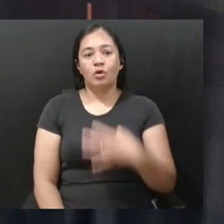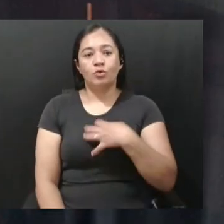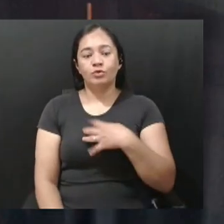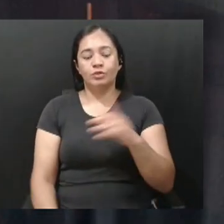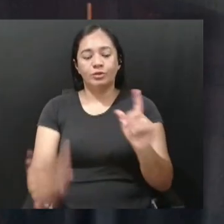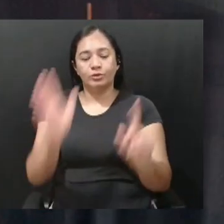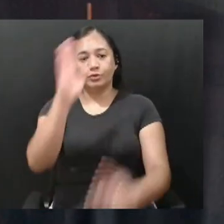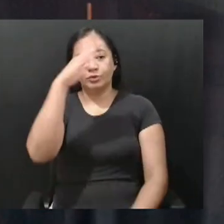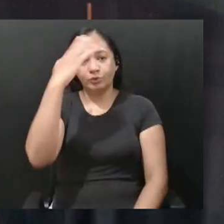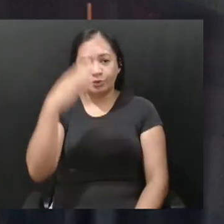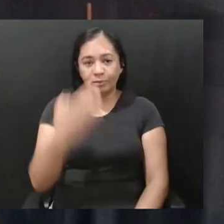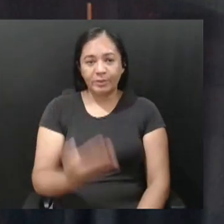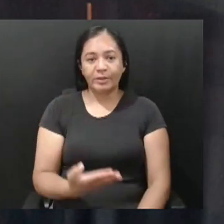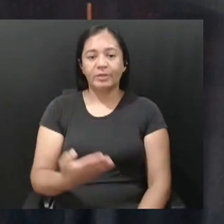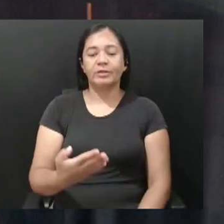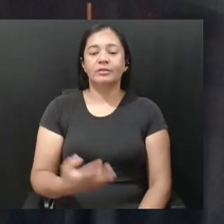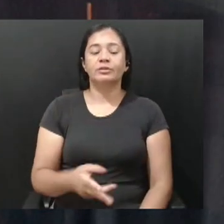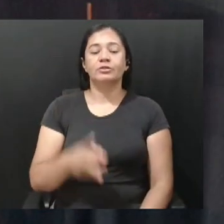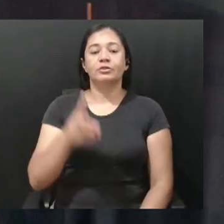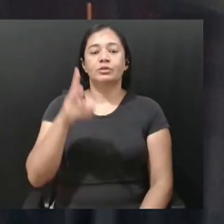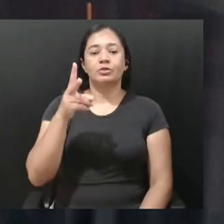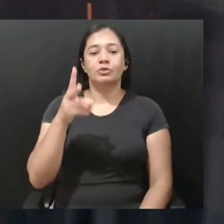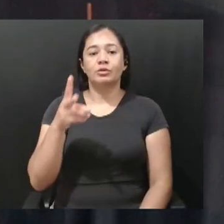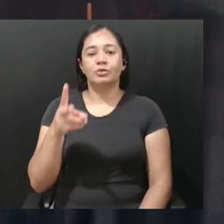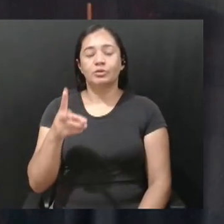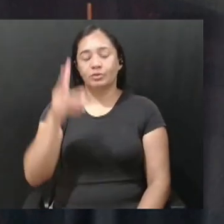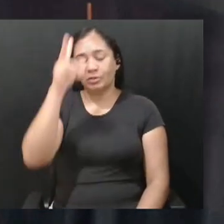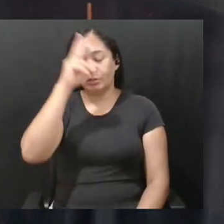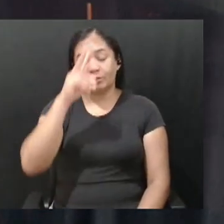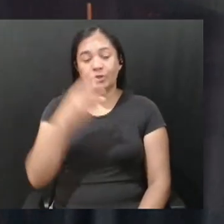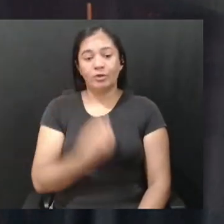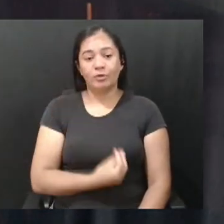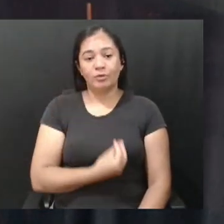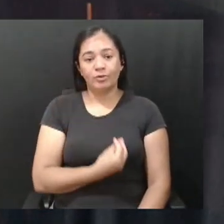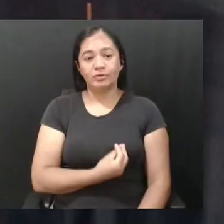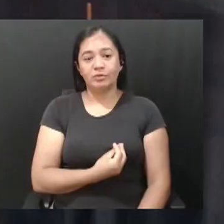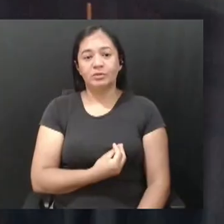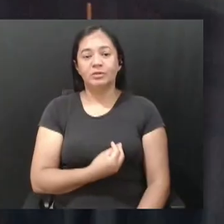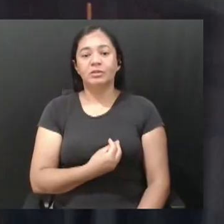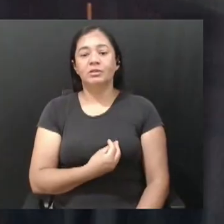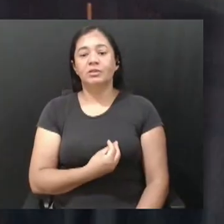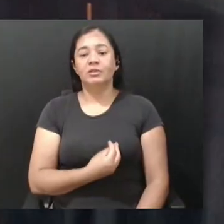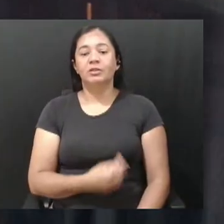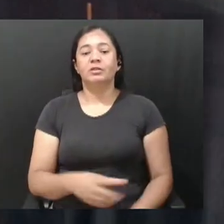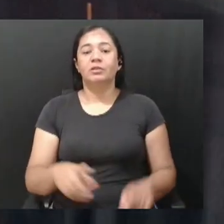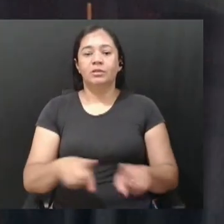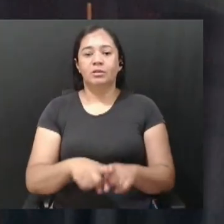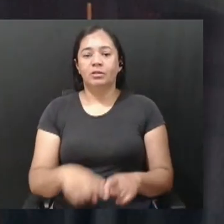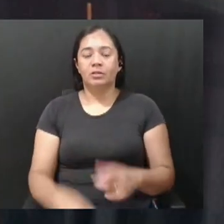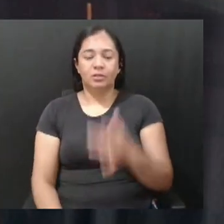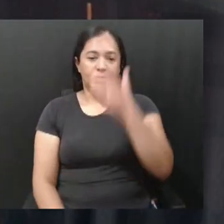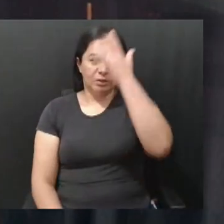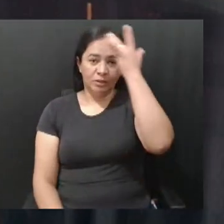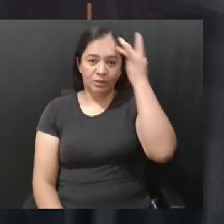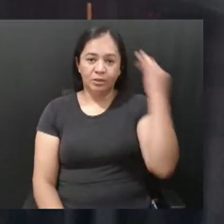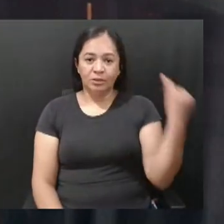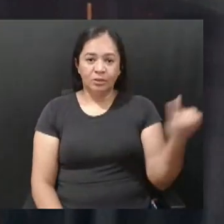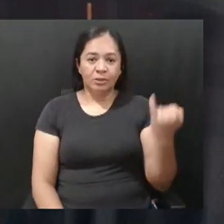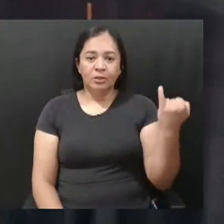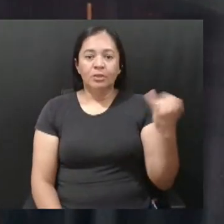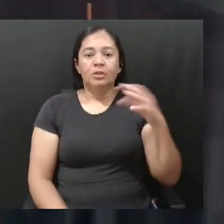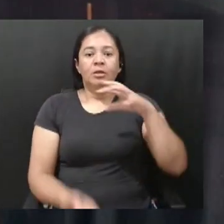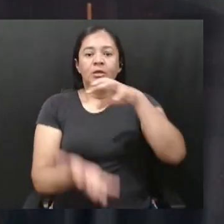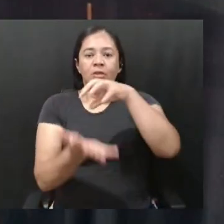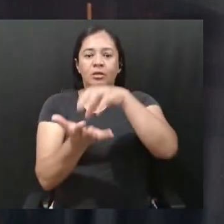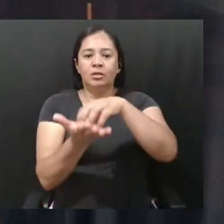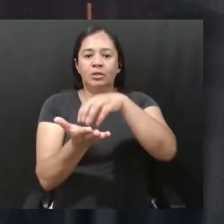manter aquele legado vivo, né. E nesse caso também, né, de quando era uma pessoa ali importante, central para a celebração, né,